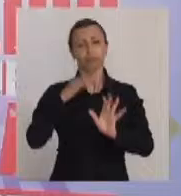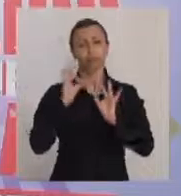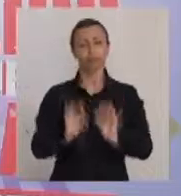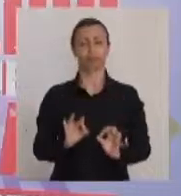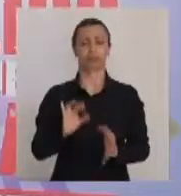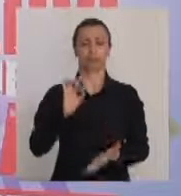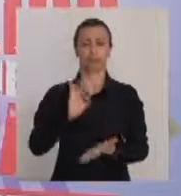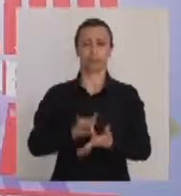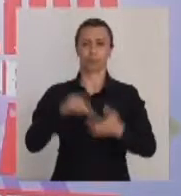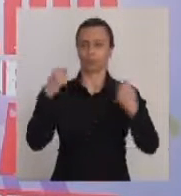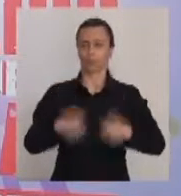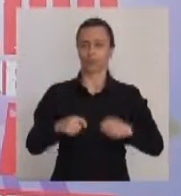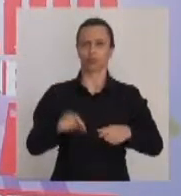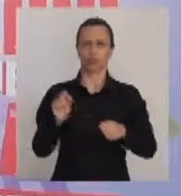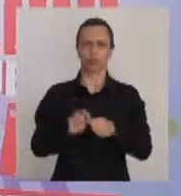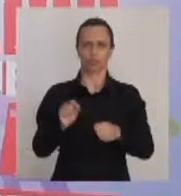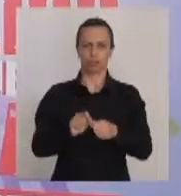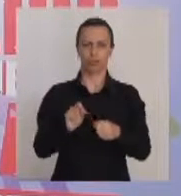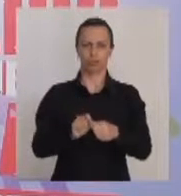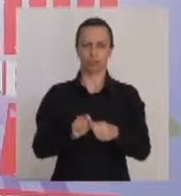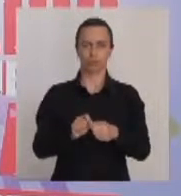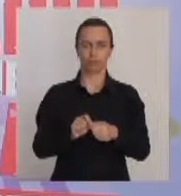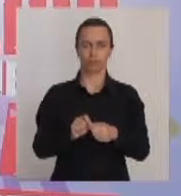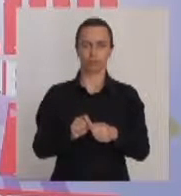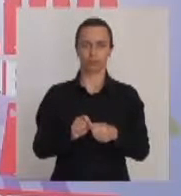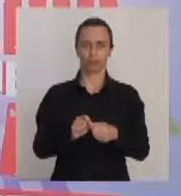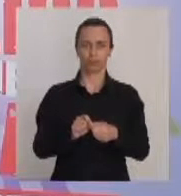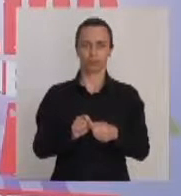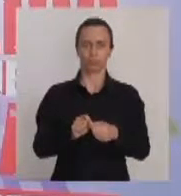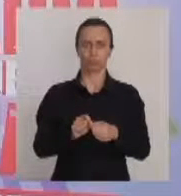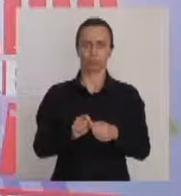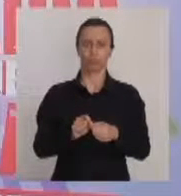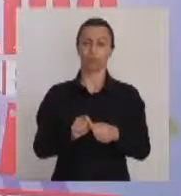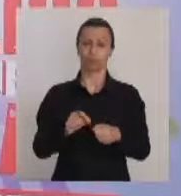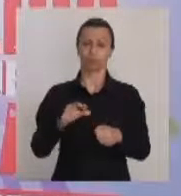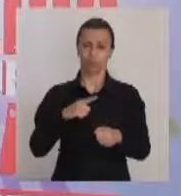para eles o que realmente precisa ser feito, né.